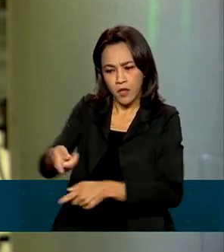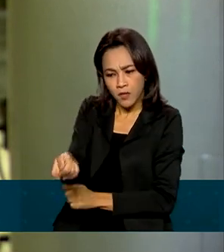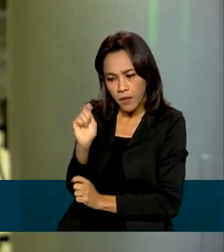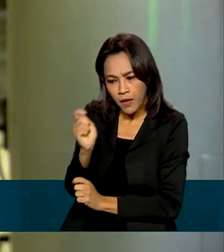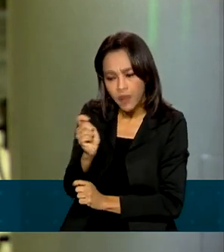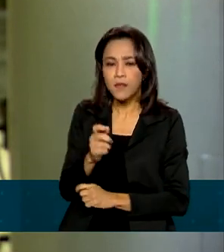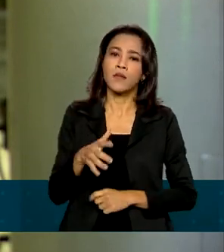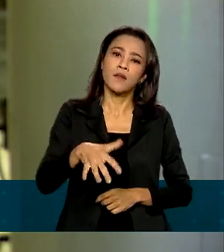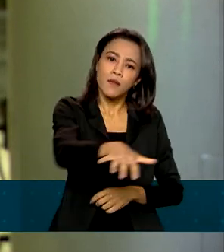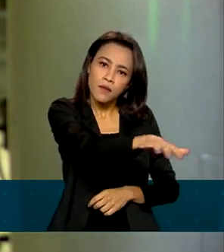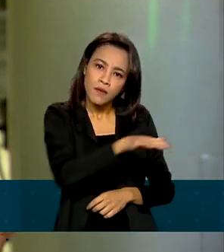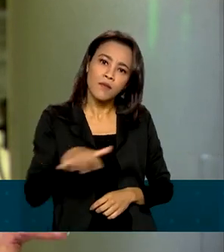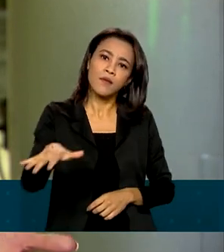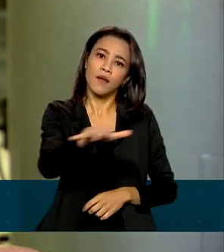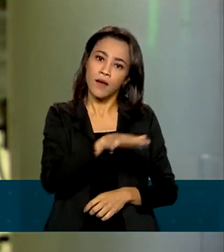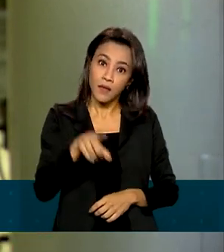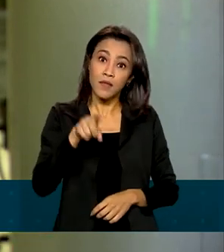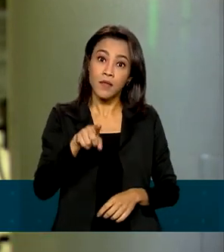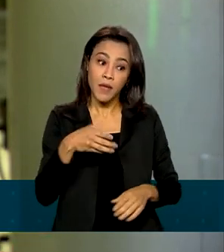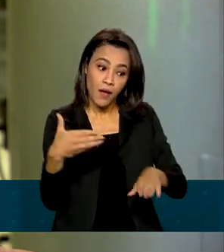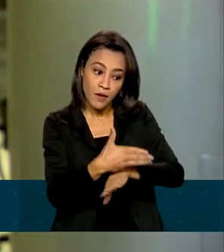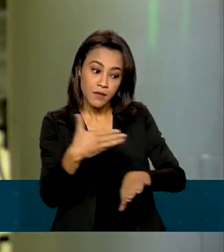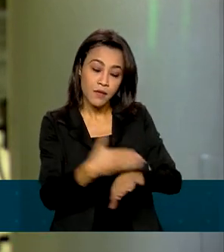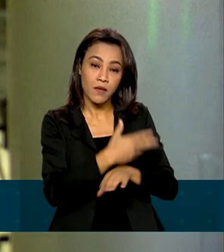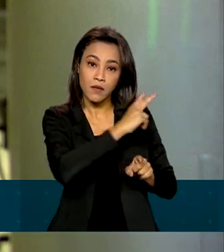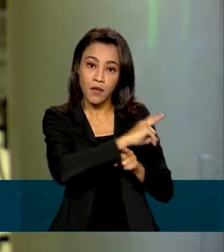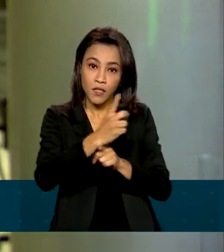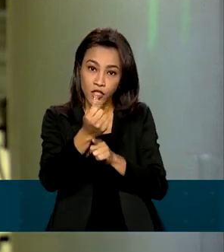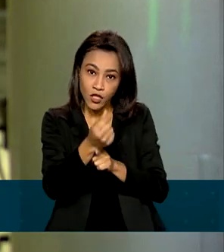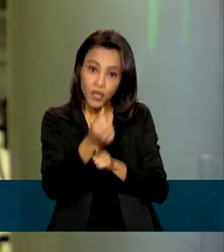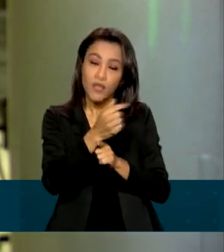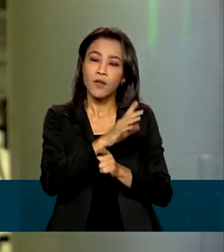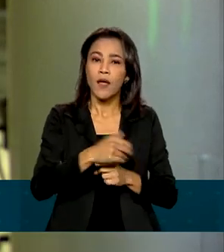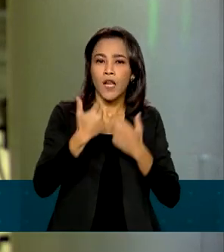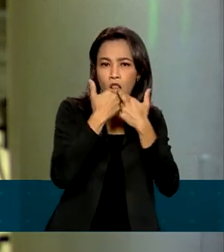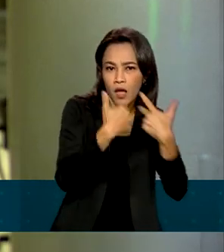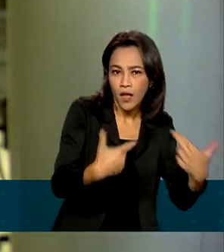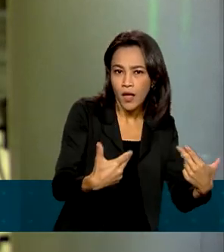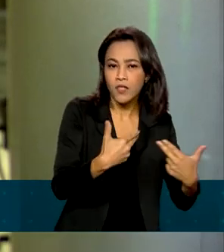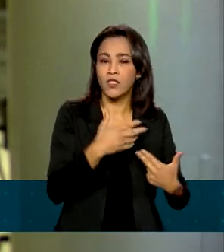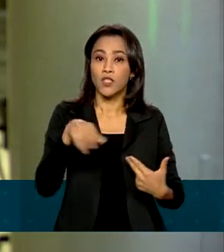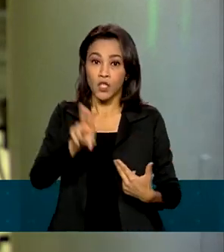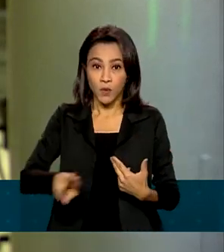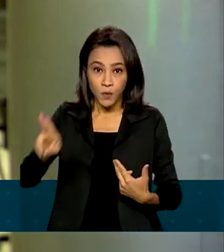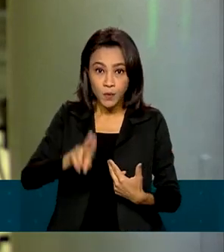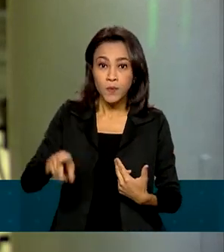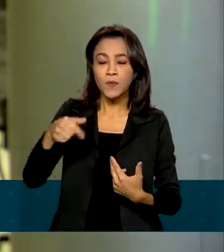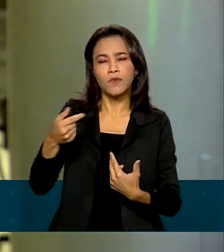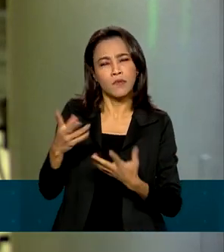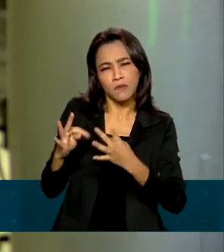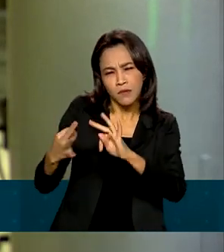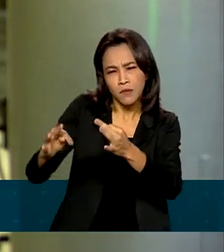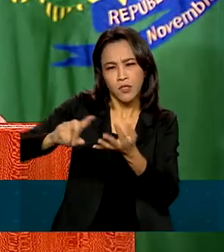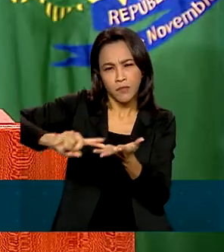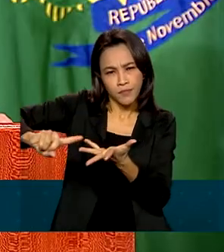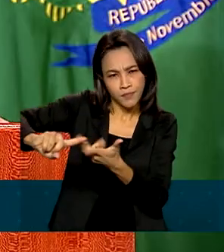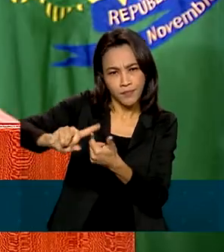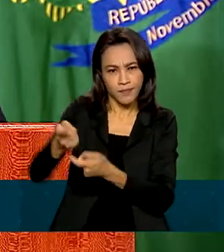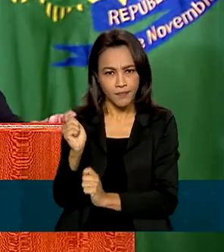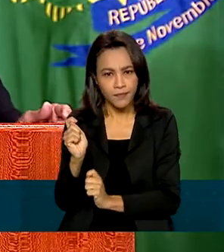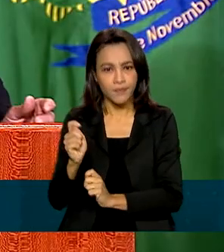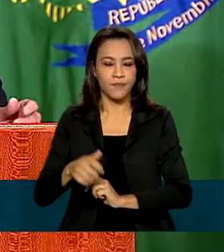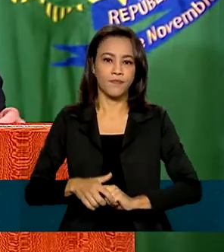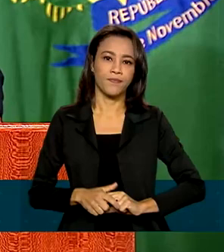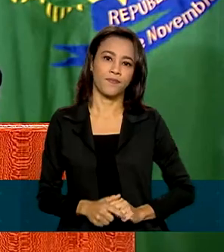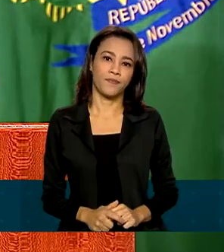da aquicultura e o acesso a financiamentos nas áreas de inovação e modernização das atividades pesqueiras. Por esse